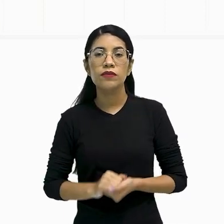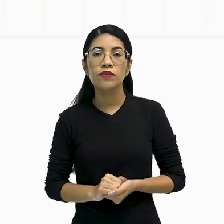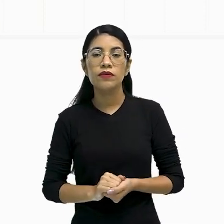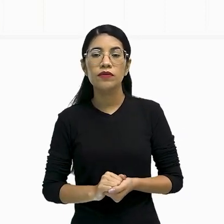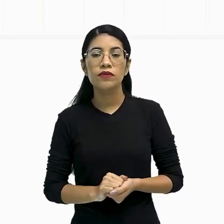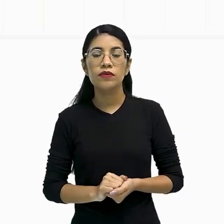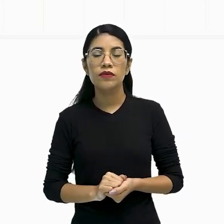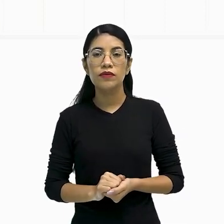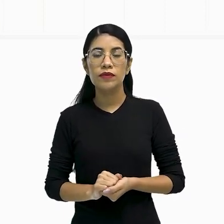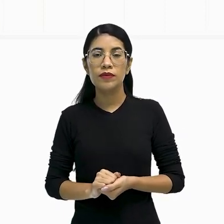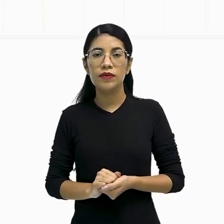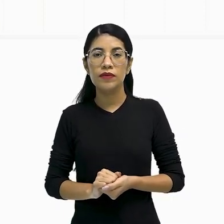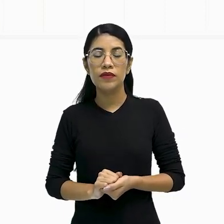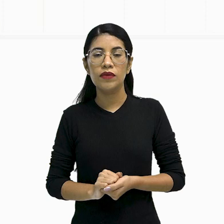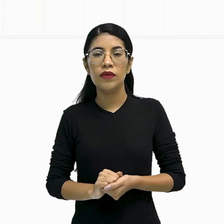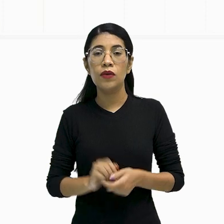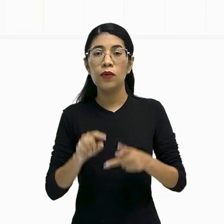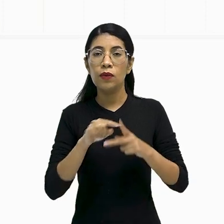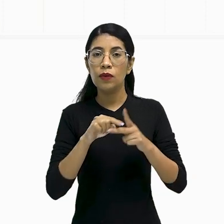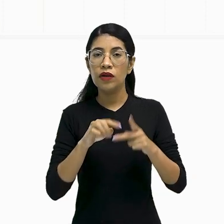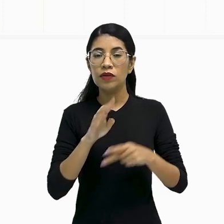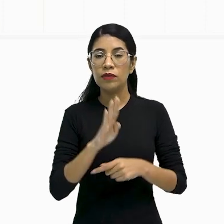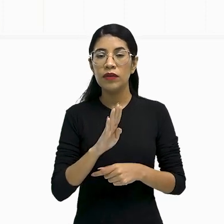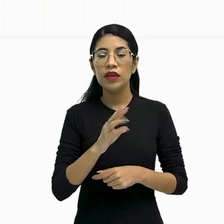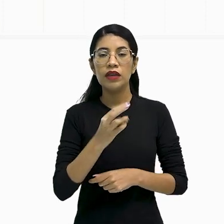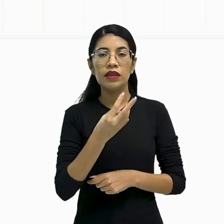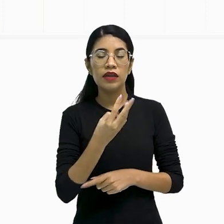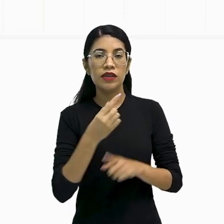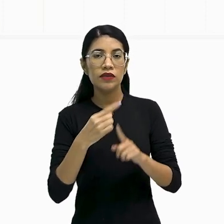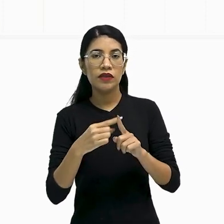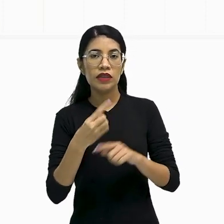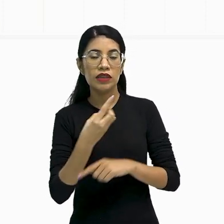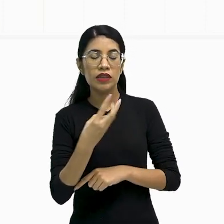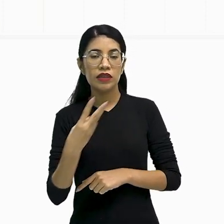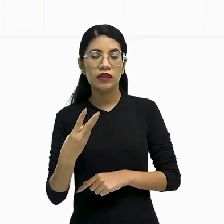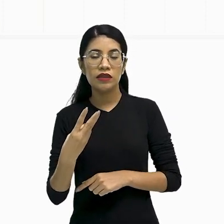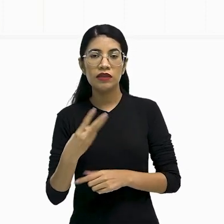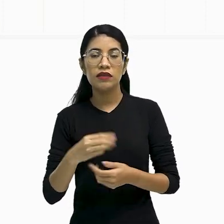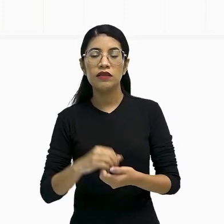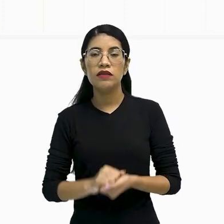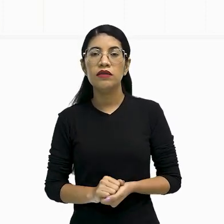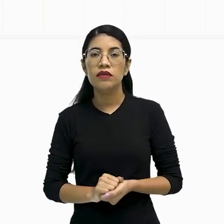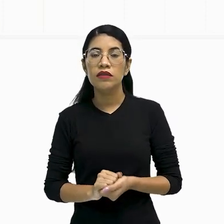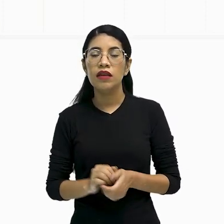Esse outro vai ser 3 vezes 13, né? Resultado